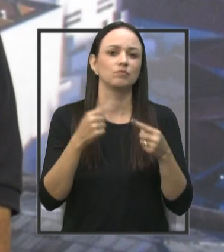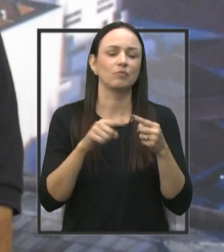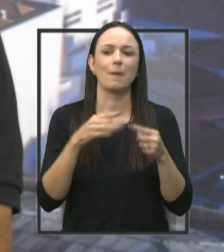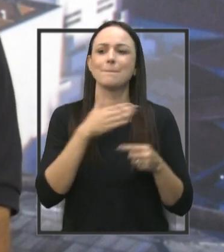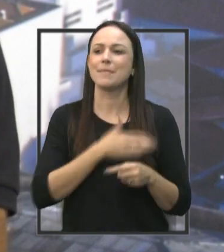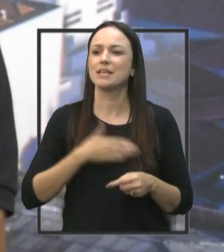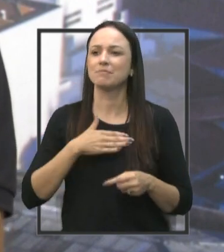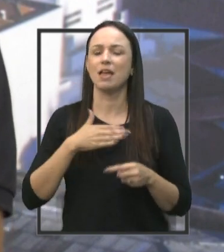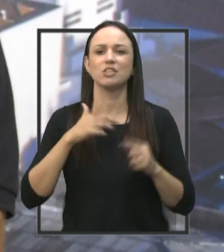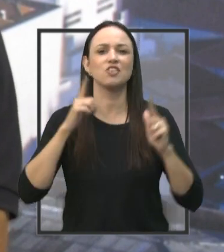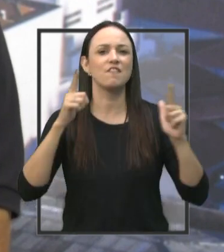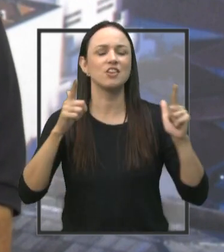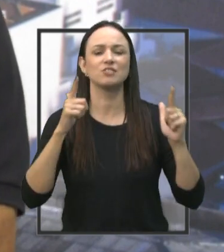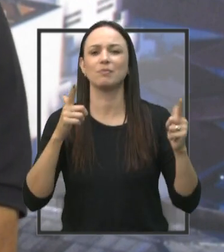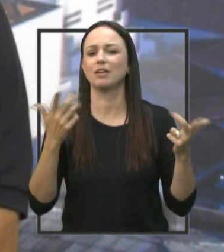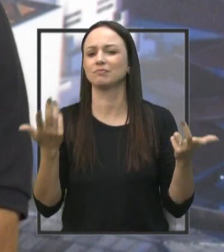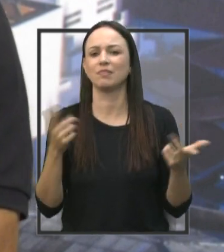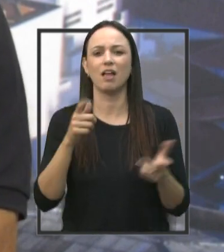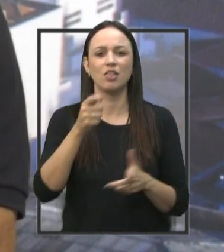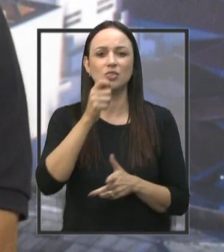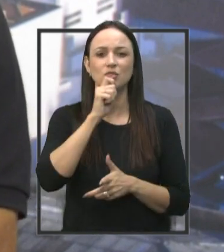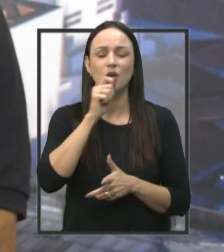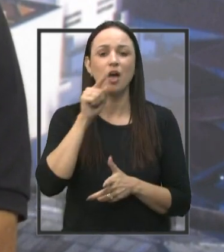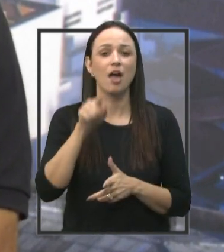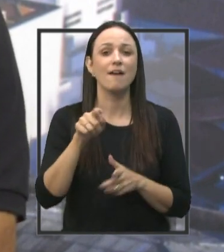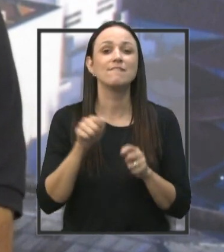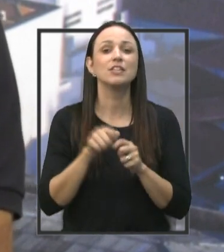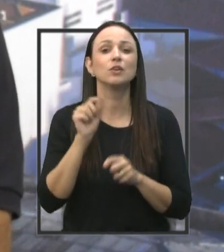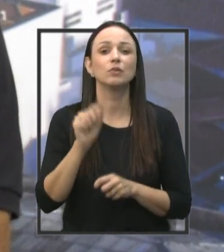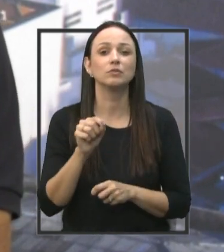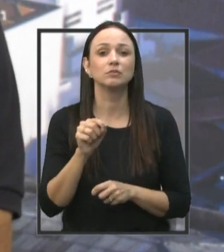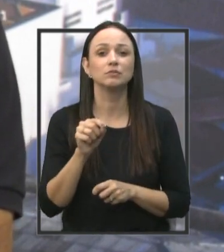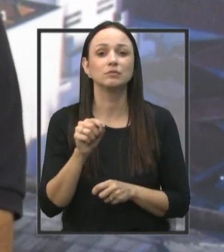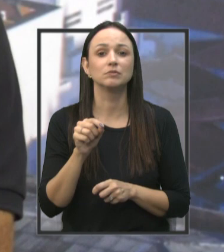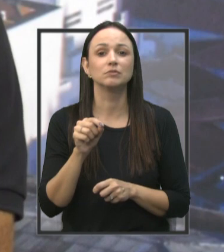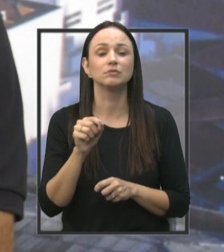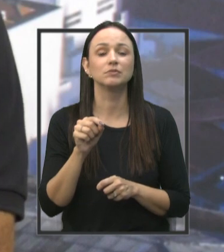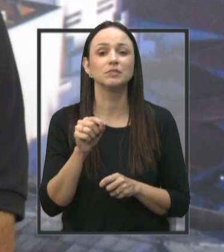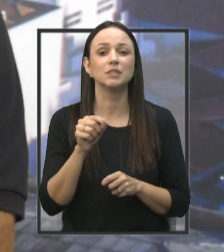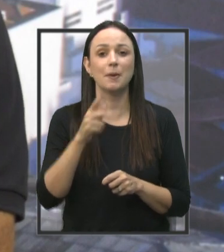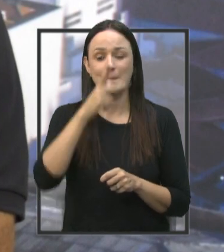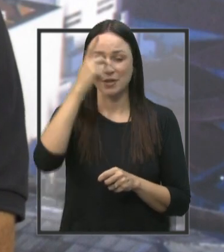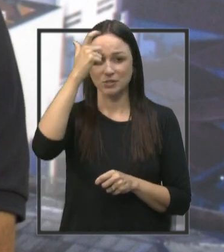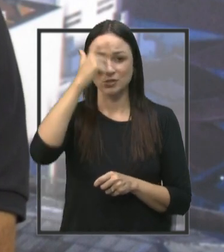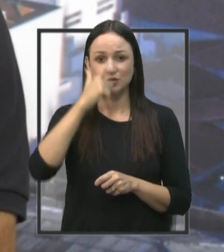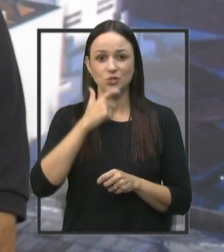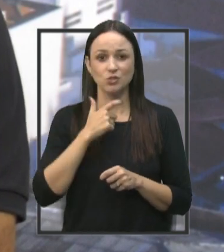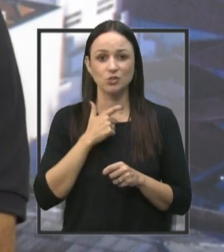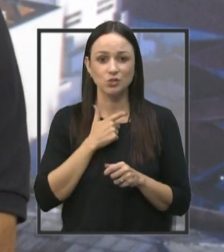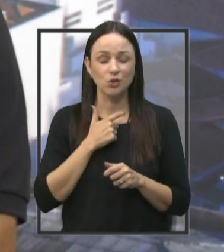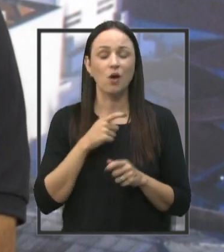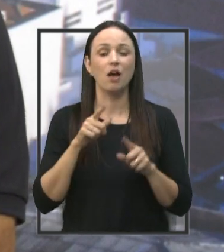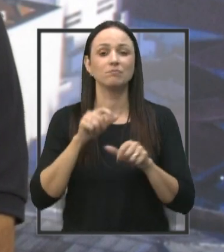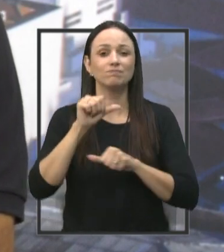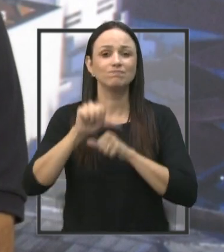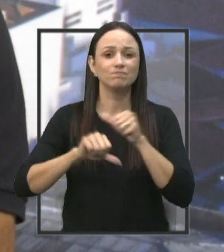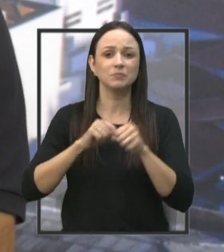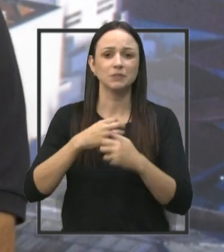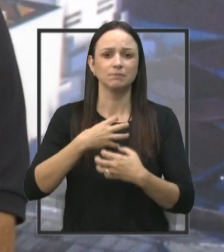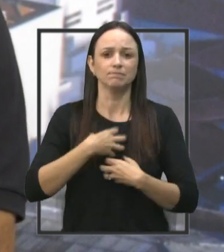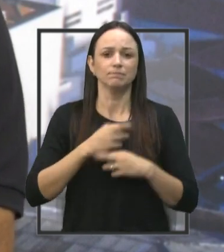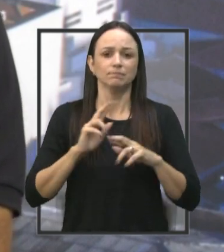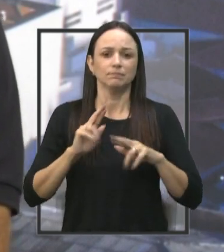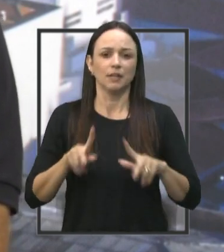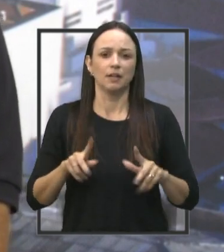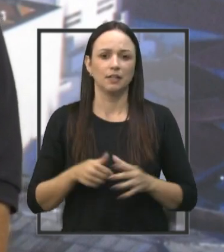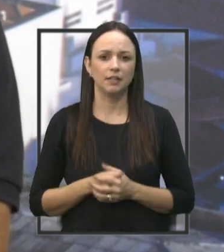prazer, o crack e o divertimento. Ele é uma droga feita para segurar o indivíduo, que o torna uma pessoa